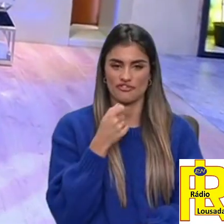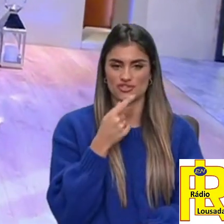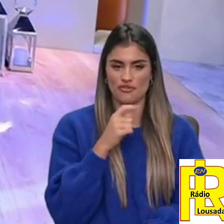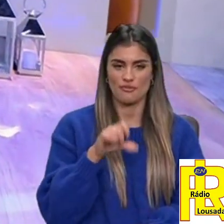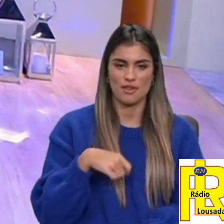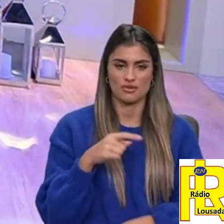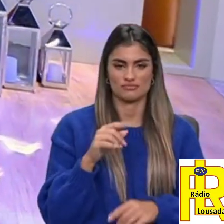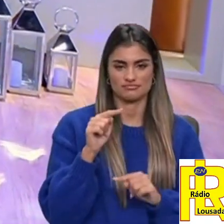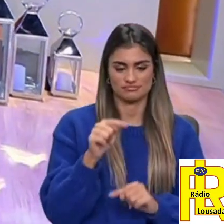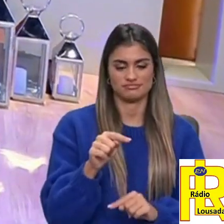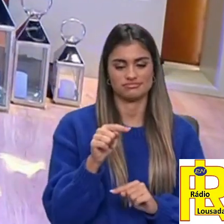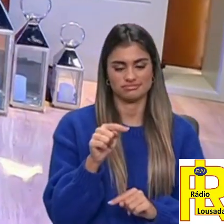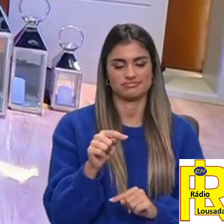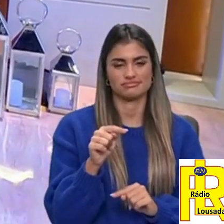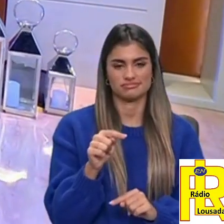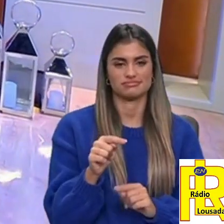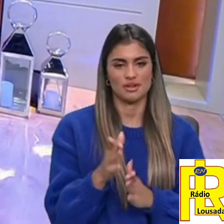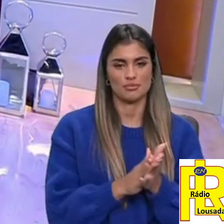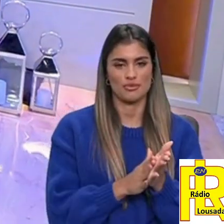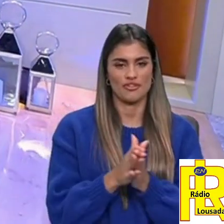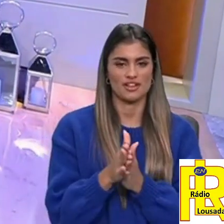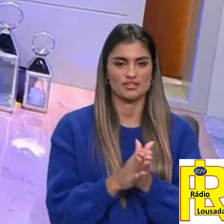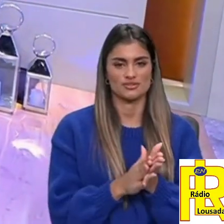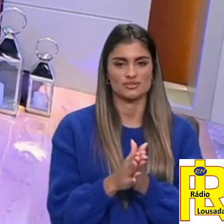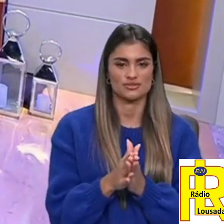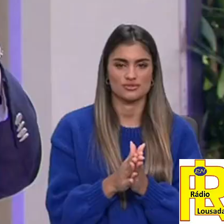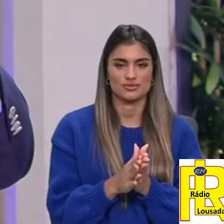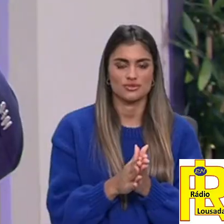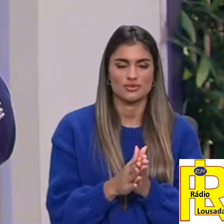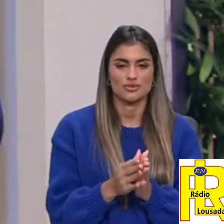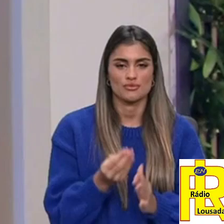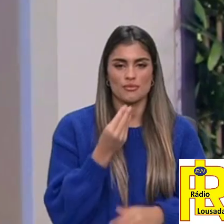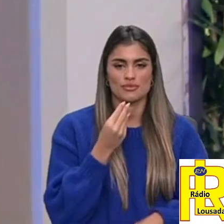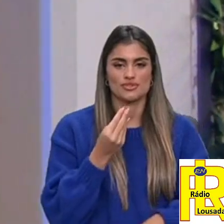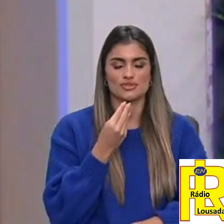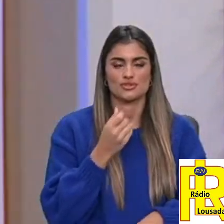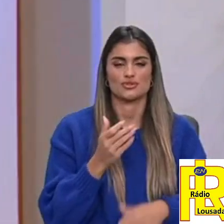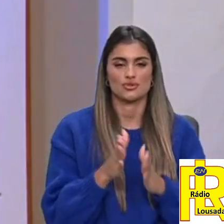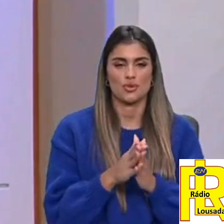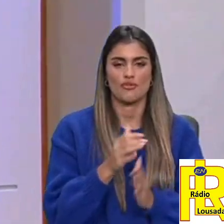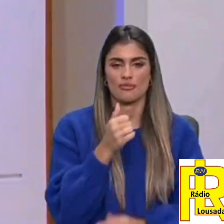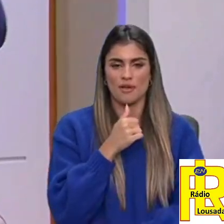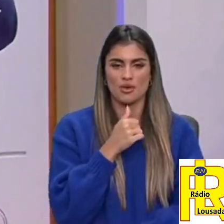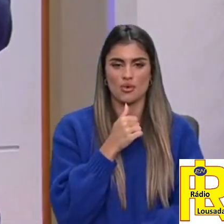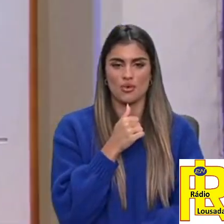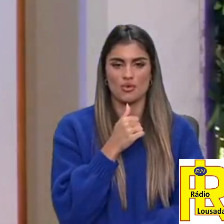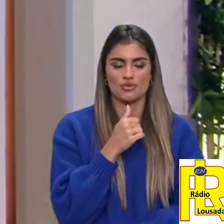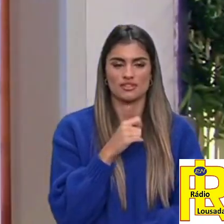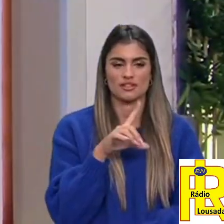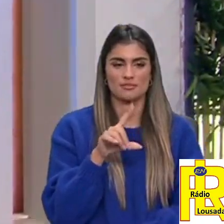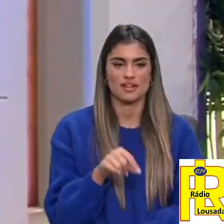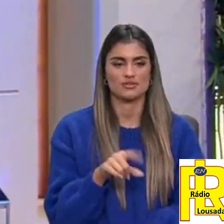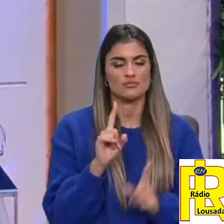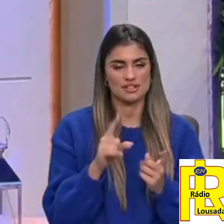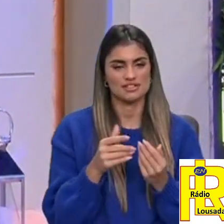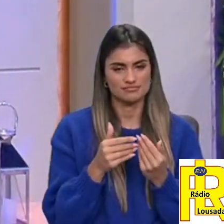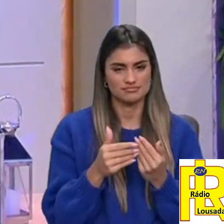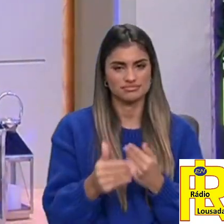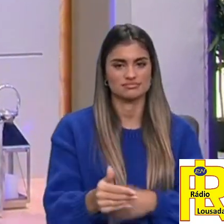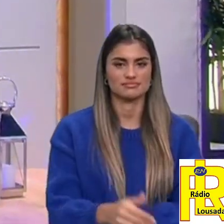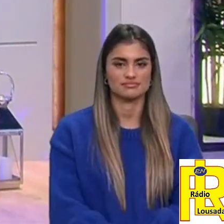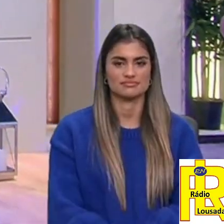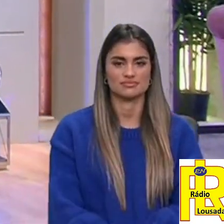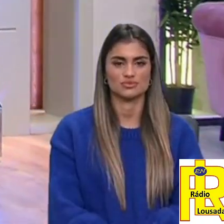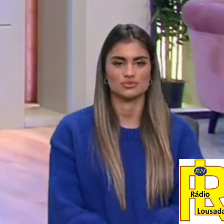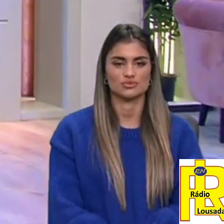grande custo-benefício. Devora-se uma porção do tal vermelho feijão, está lançado o relambório. Com o gasto